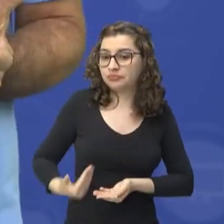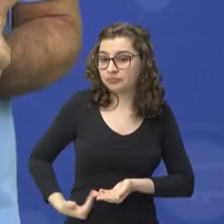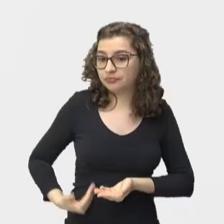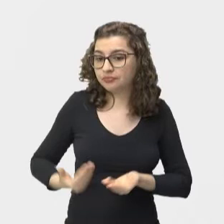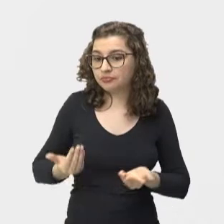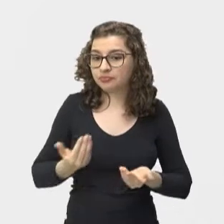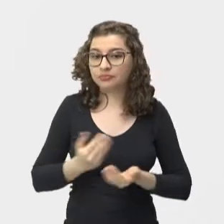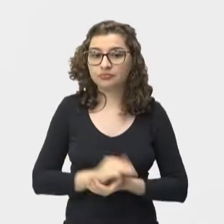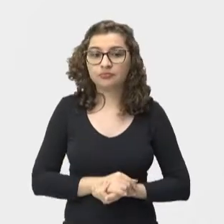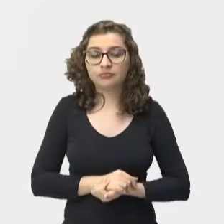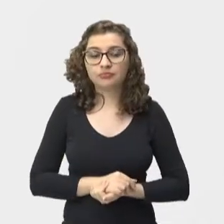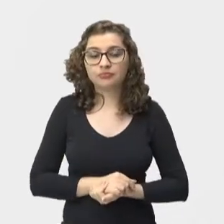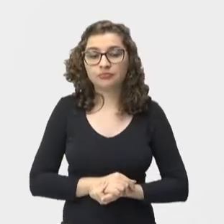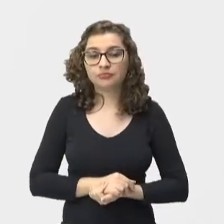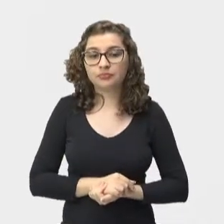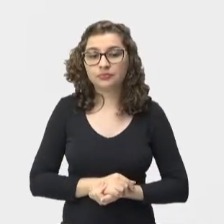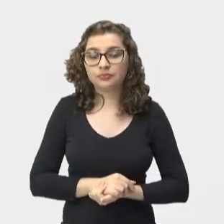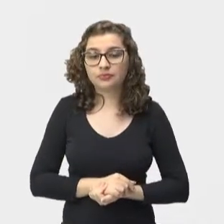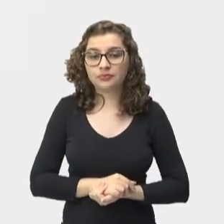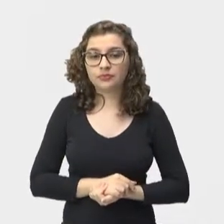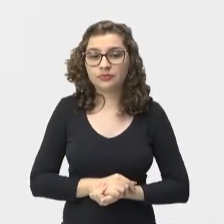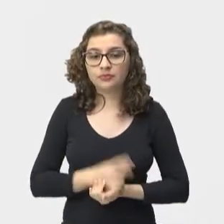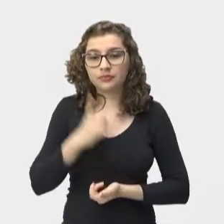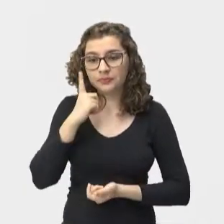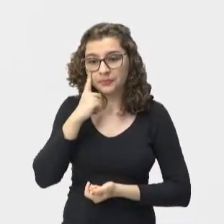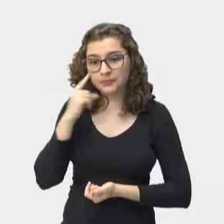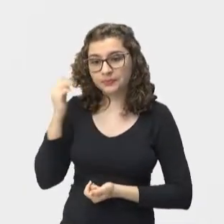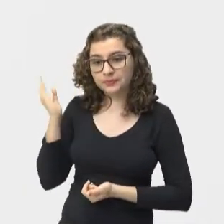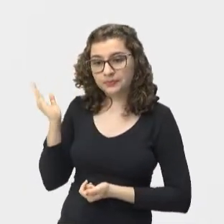estruturadas, certo? Vejam lá.